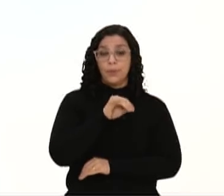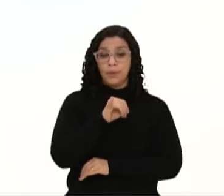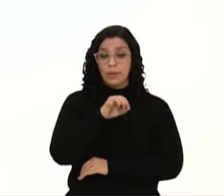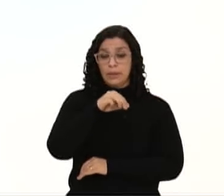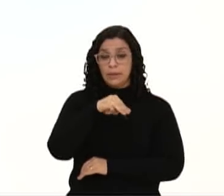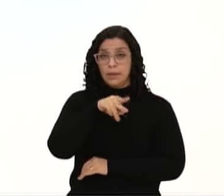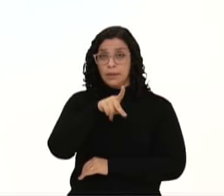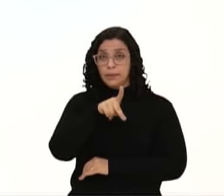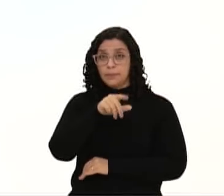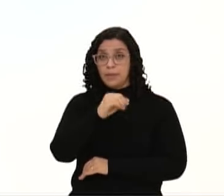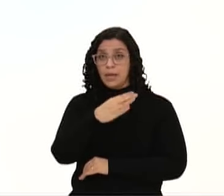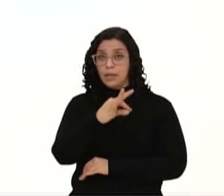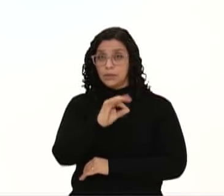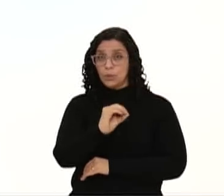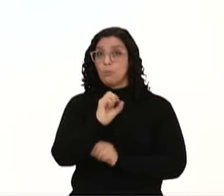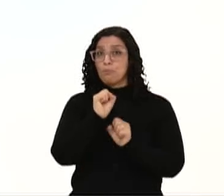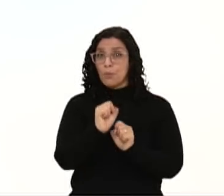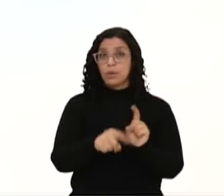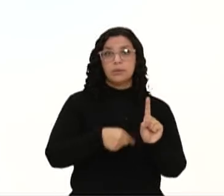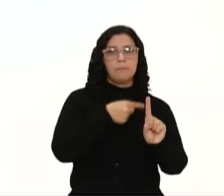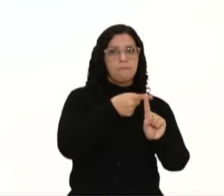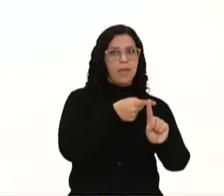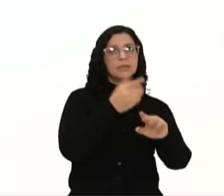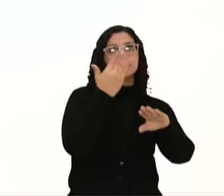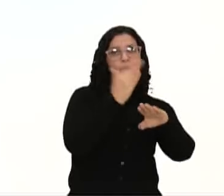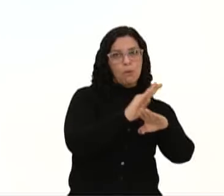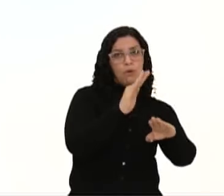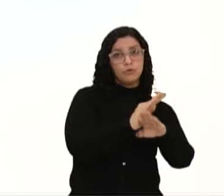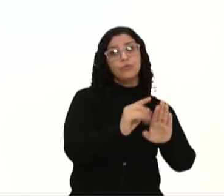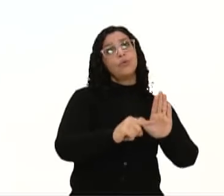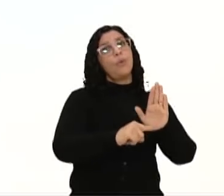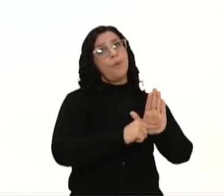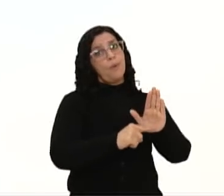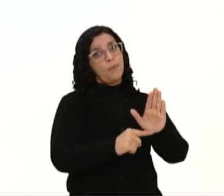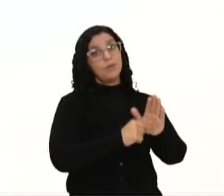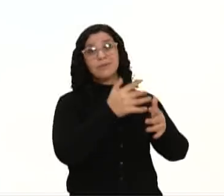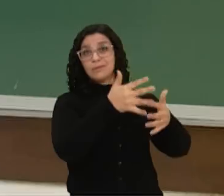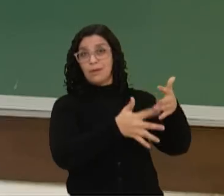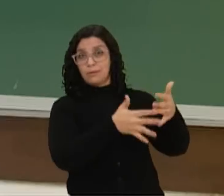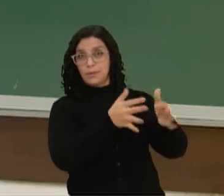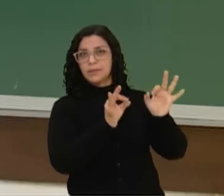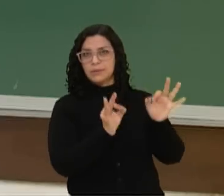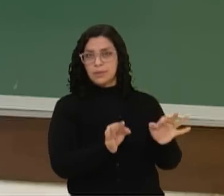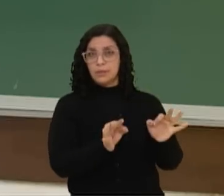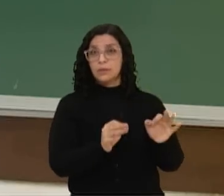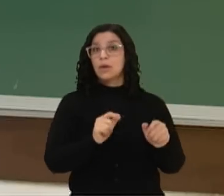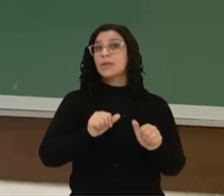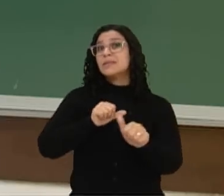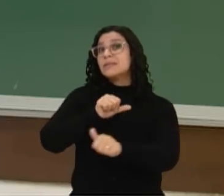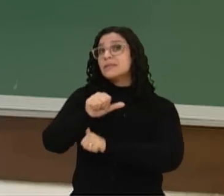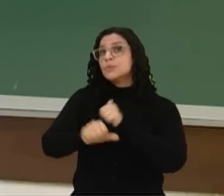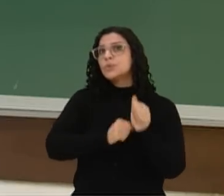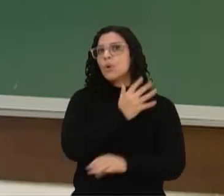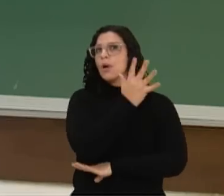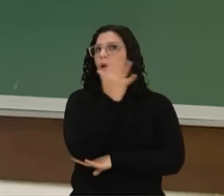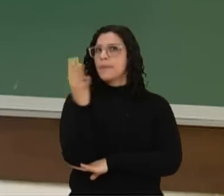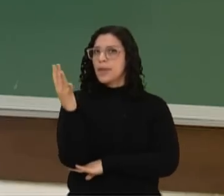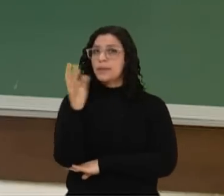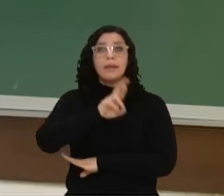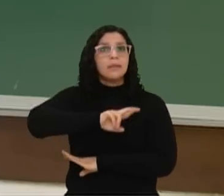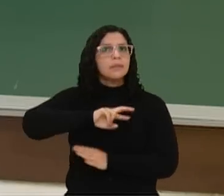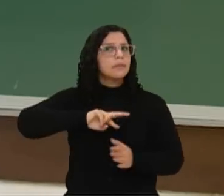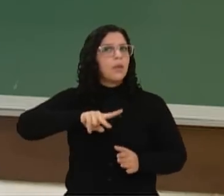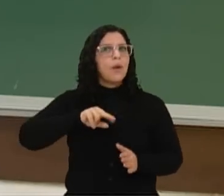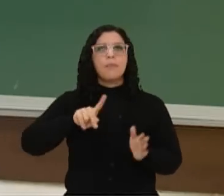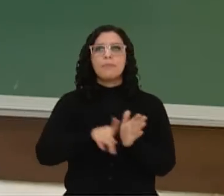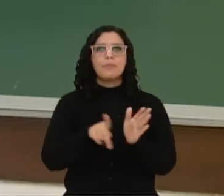avalio a ideia de impacto ambiental, eu avalio com essas características aqui. Alterou o meio natural, não quer dizer